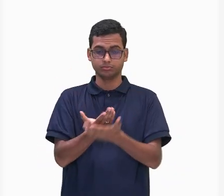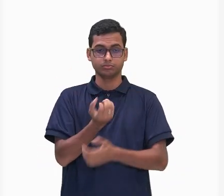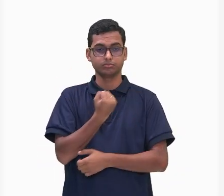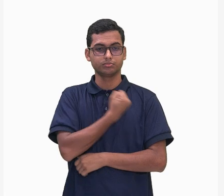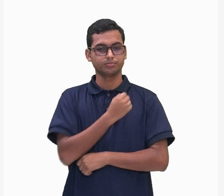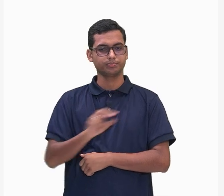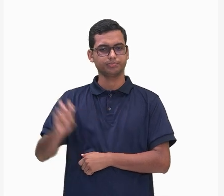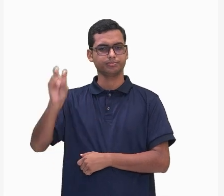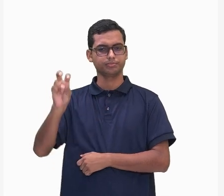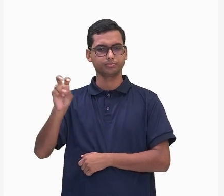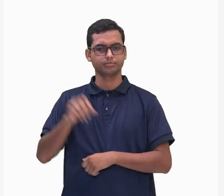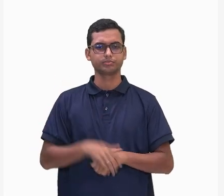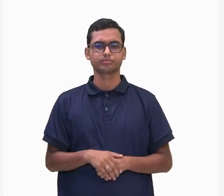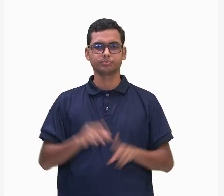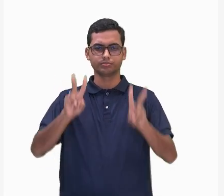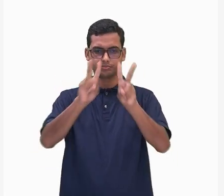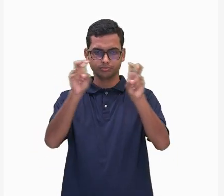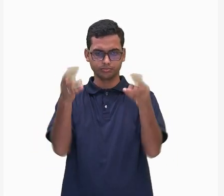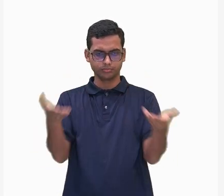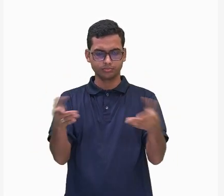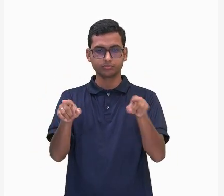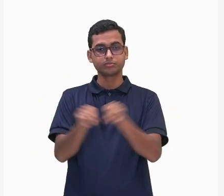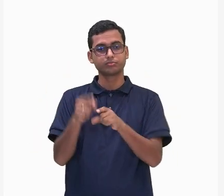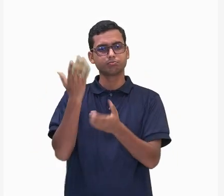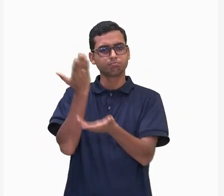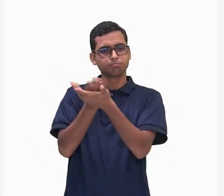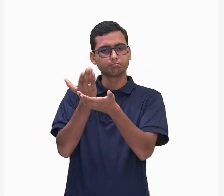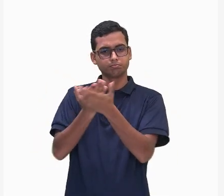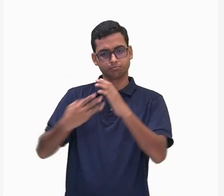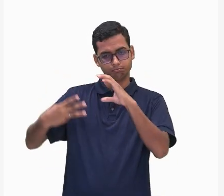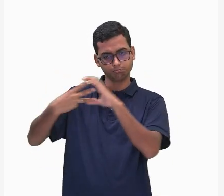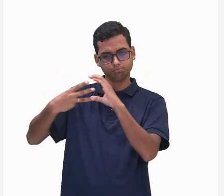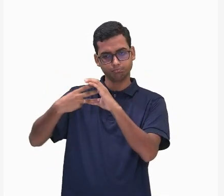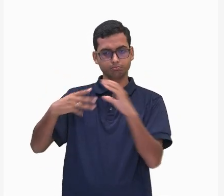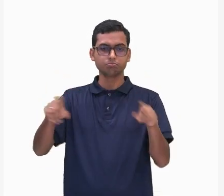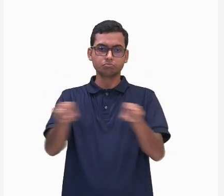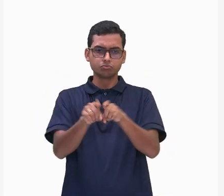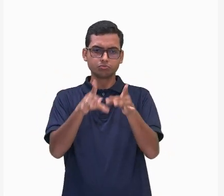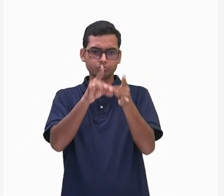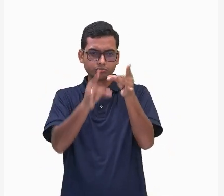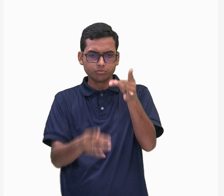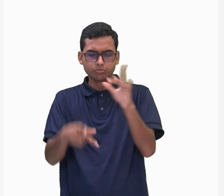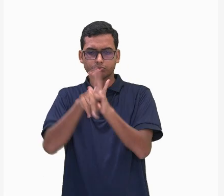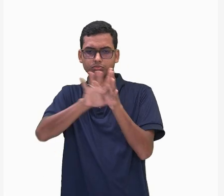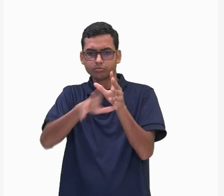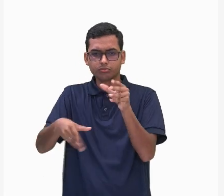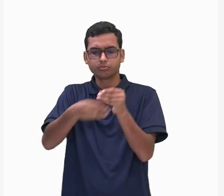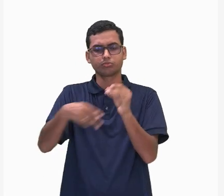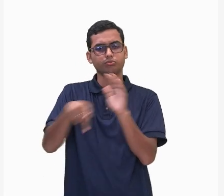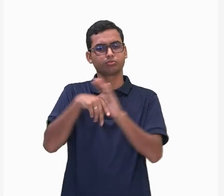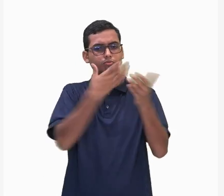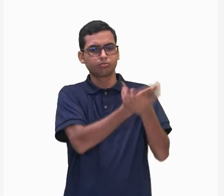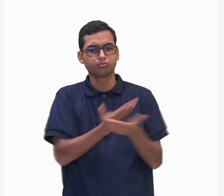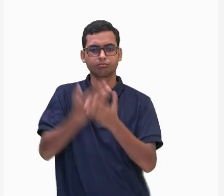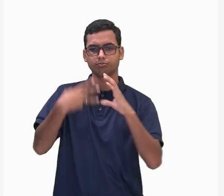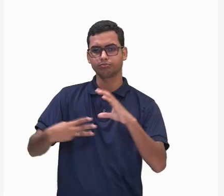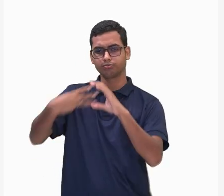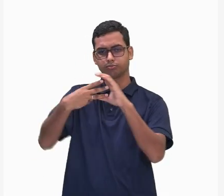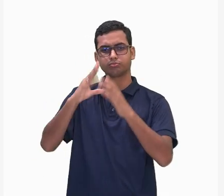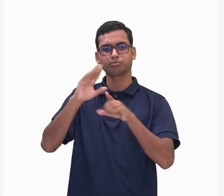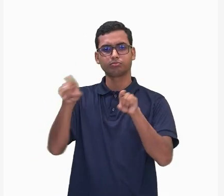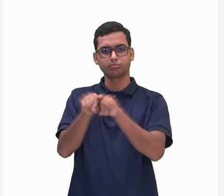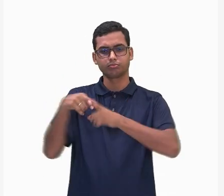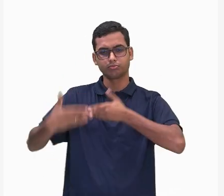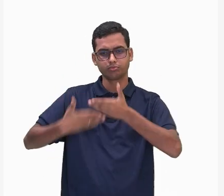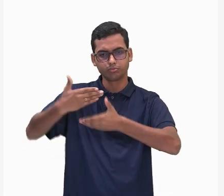5. O objeto de conhecimento é a citologia e o detalhamento são as contribuições da